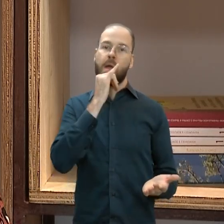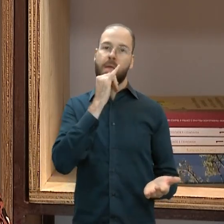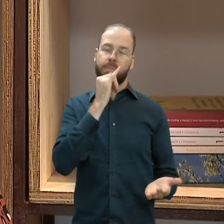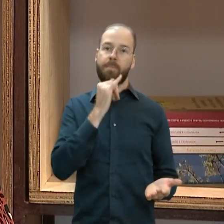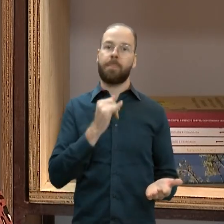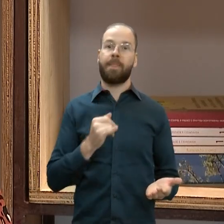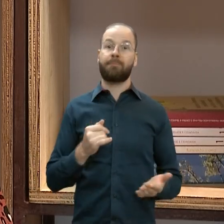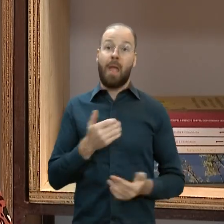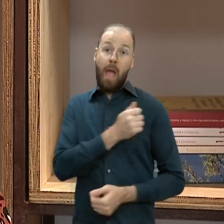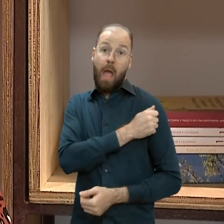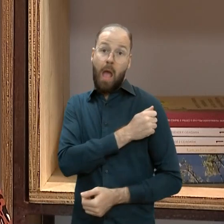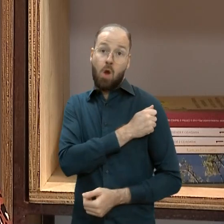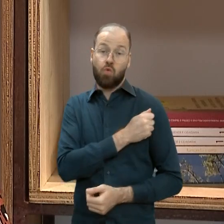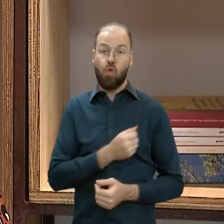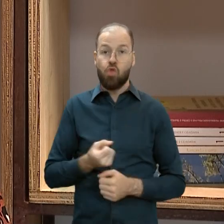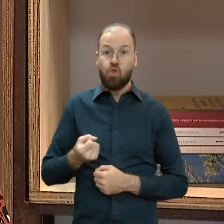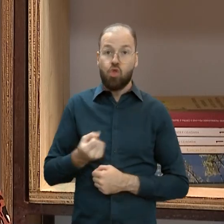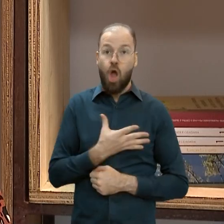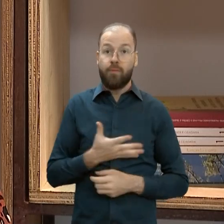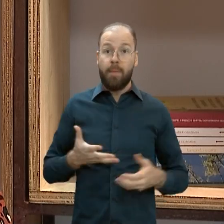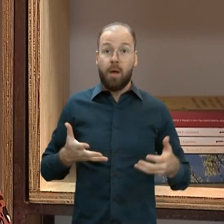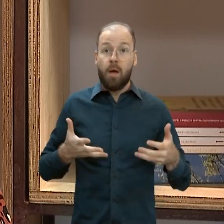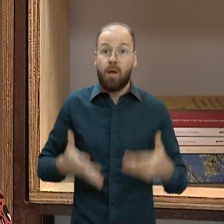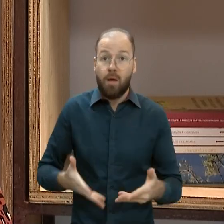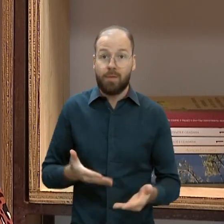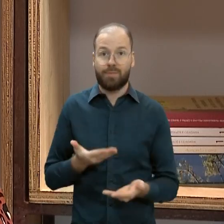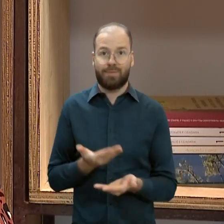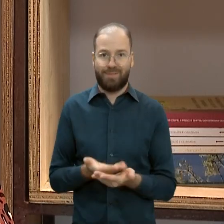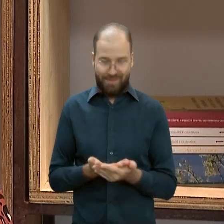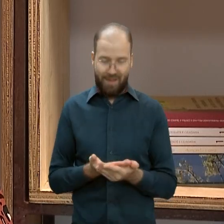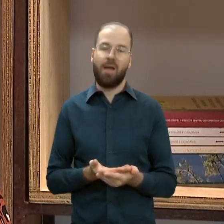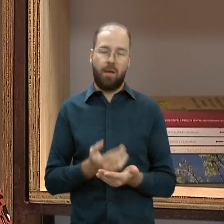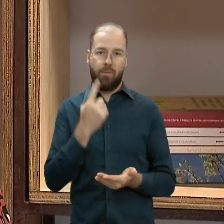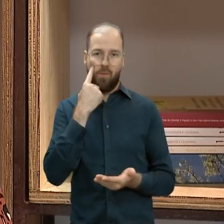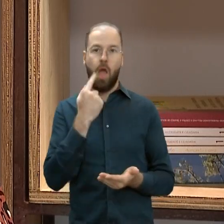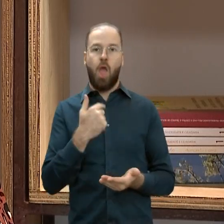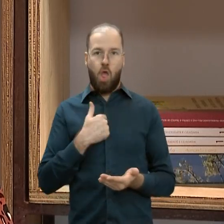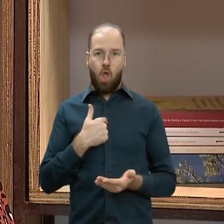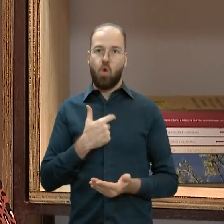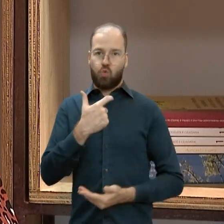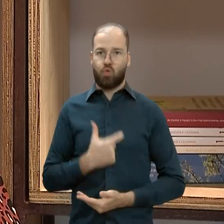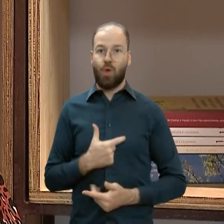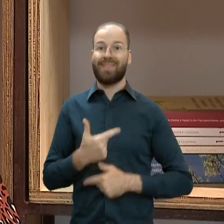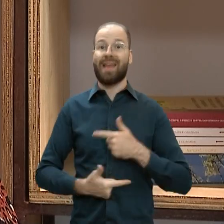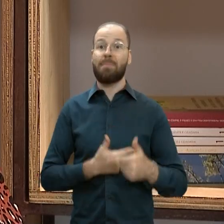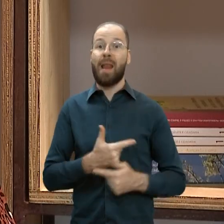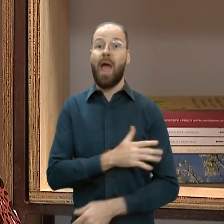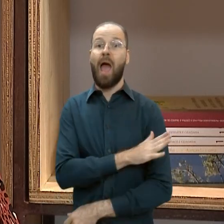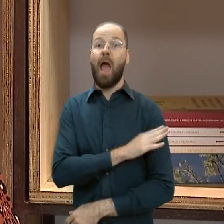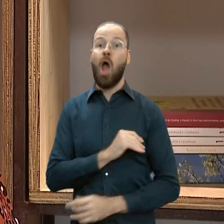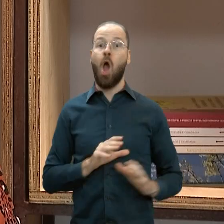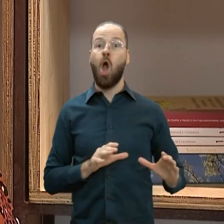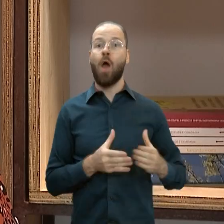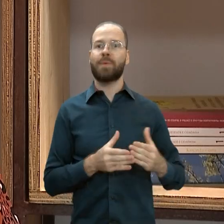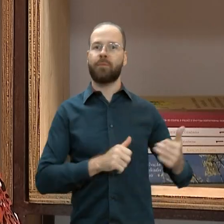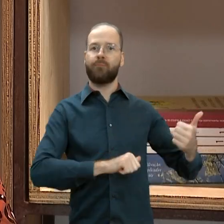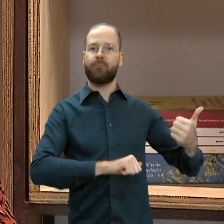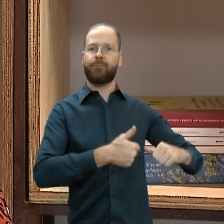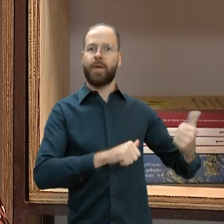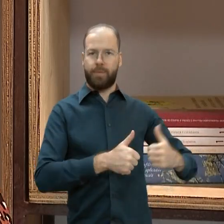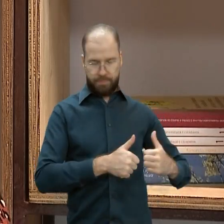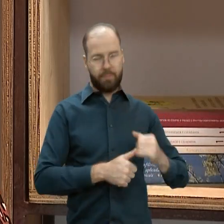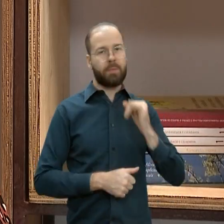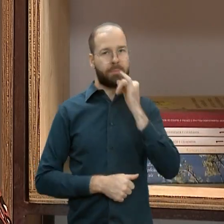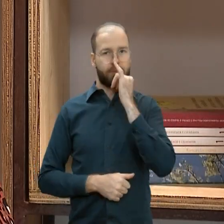de verificação, eu estou no momento como presidente da comissão de verificação, é onde o estudante que fez a opção